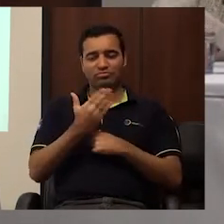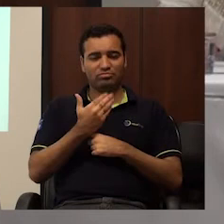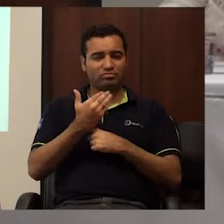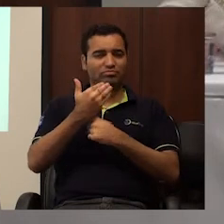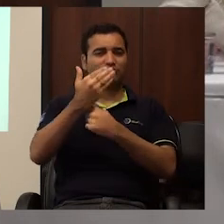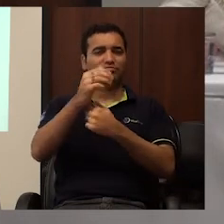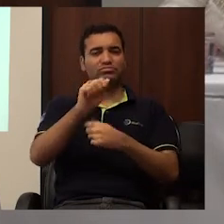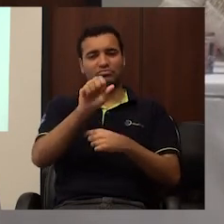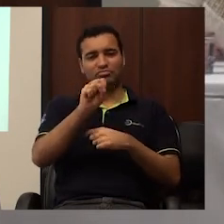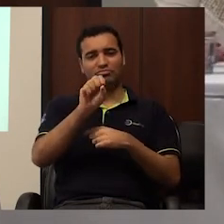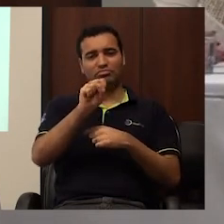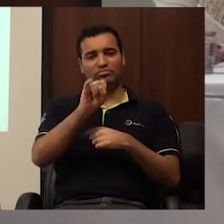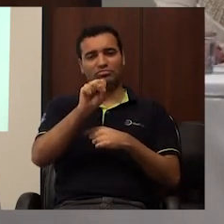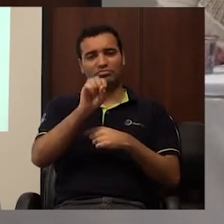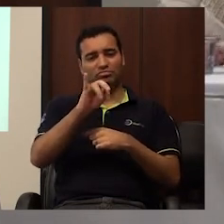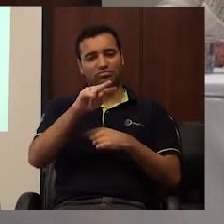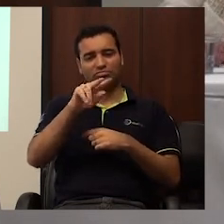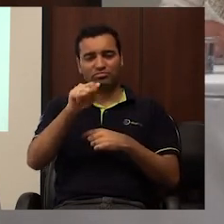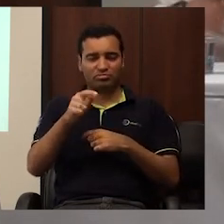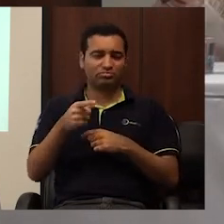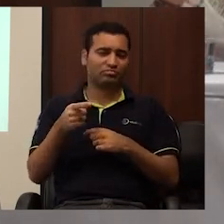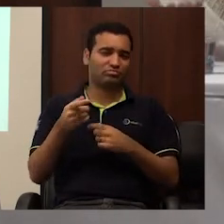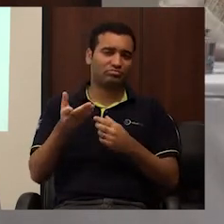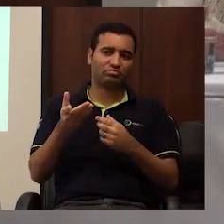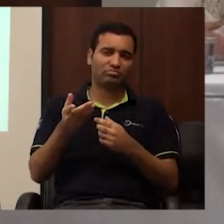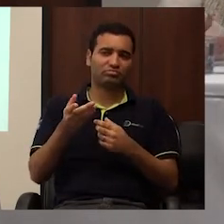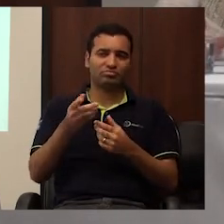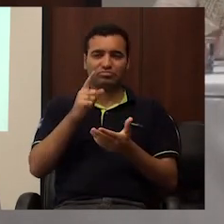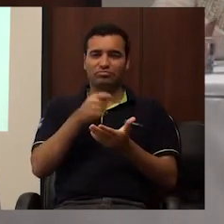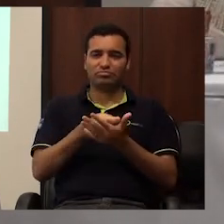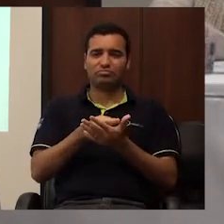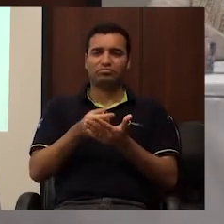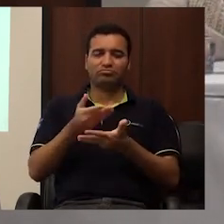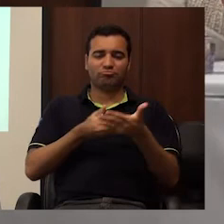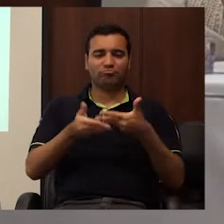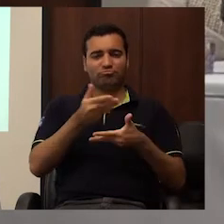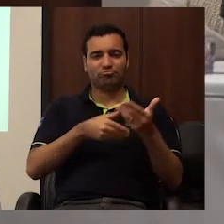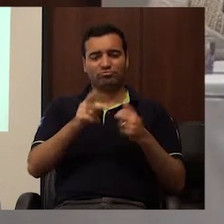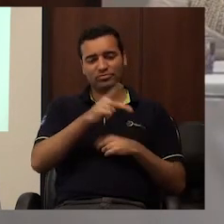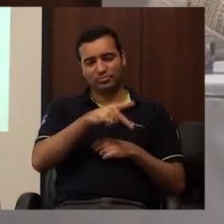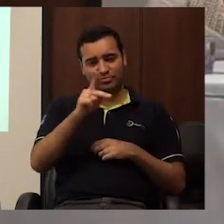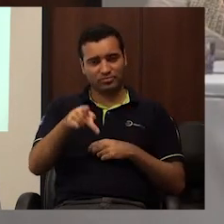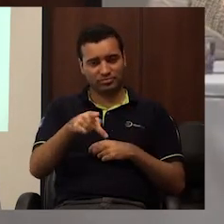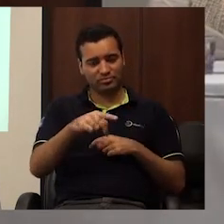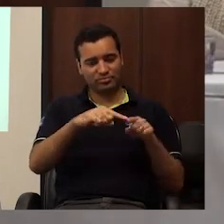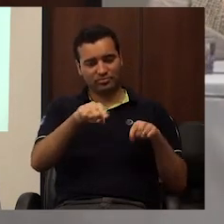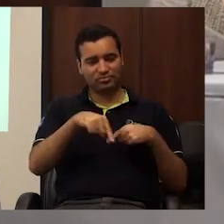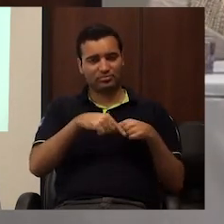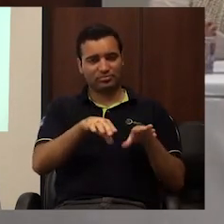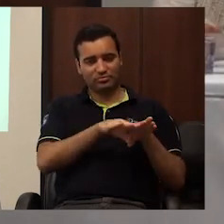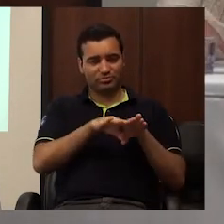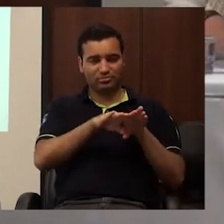as habilidades funcionais dos alunos, estabelecer articulação com os professores da sala de aula